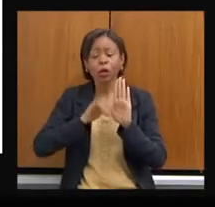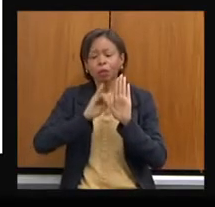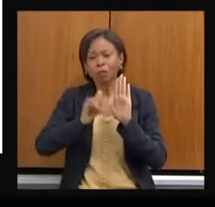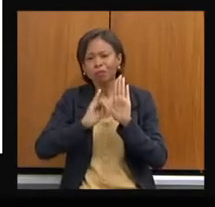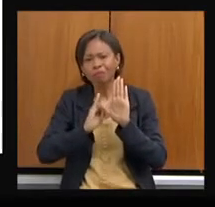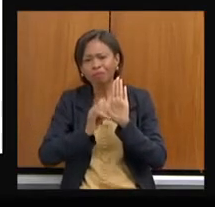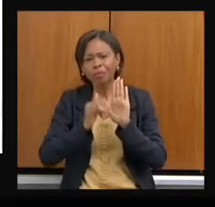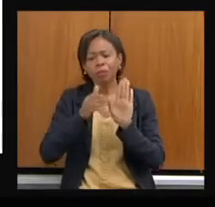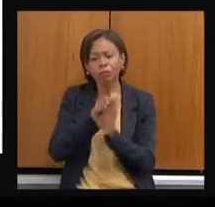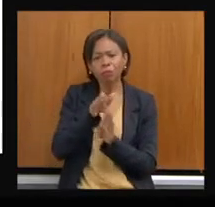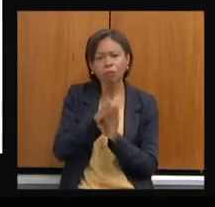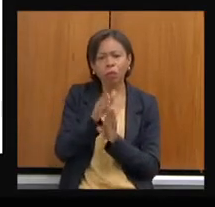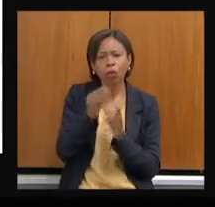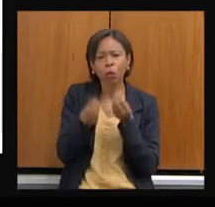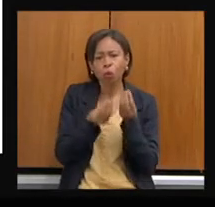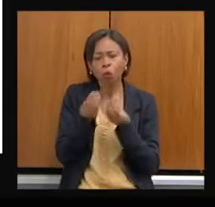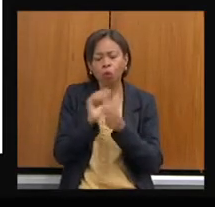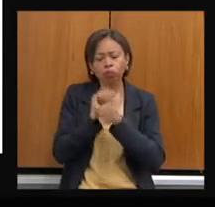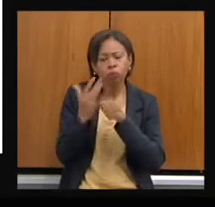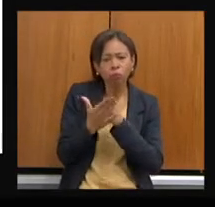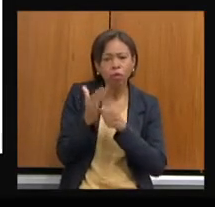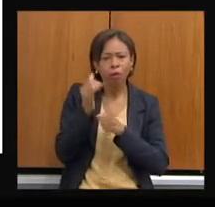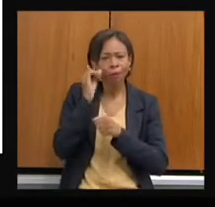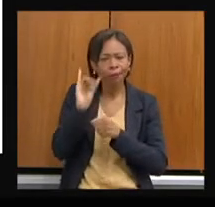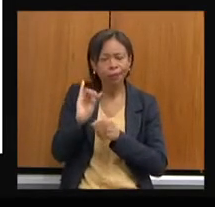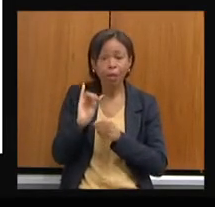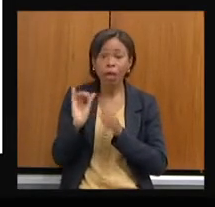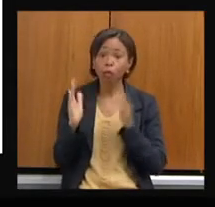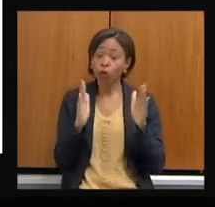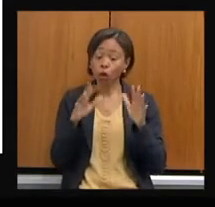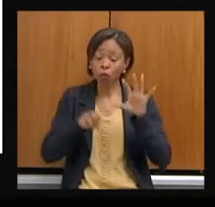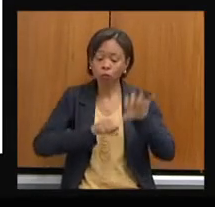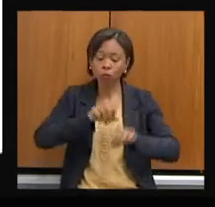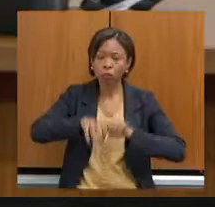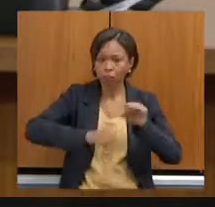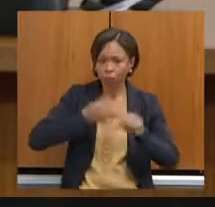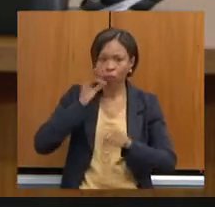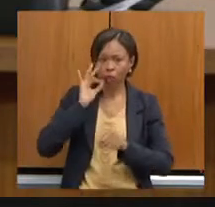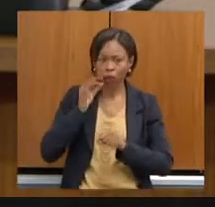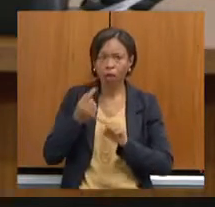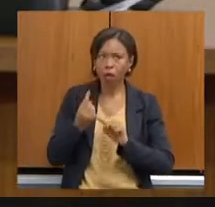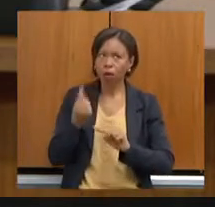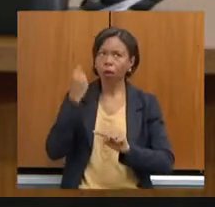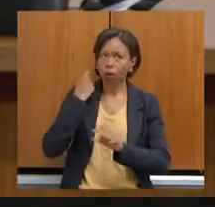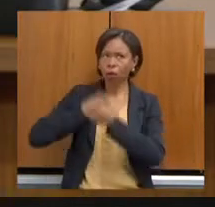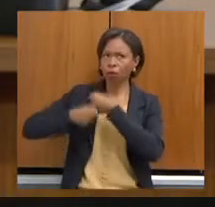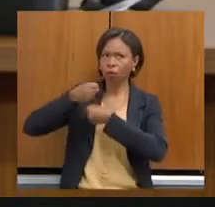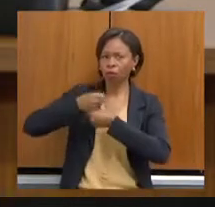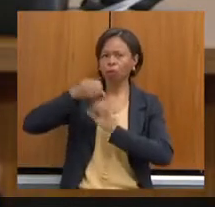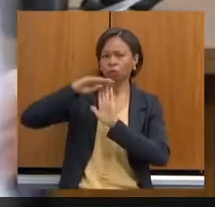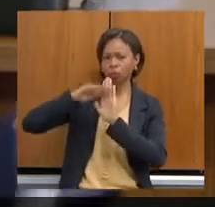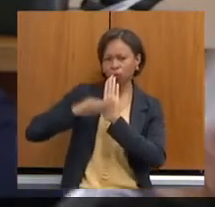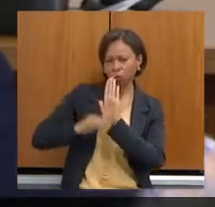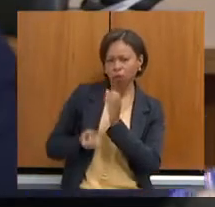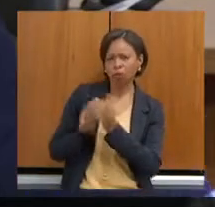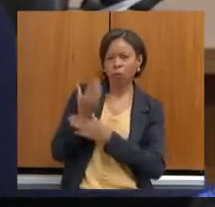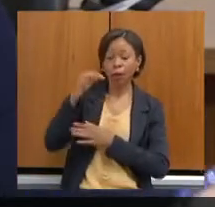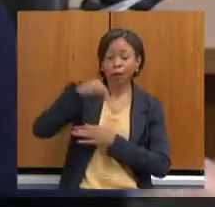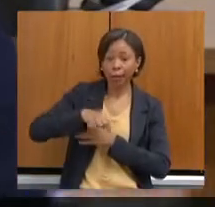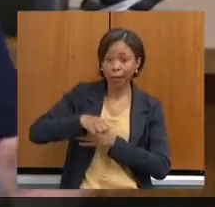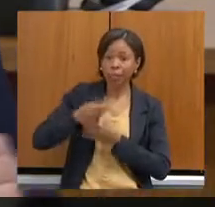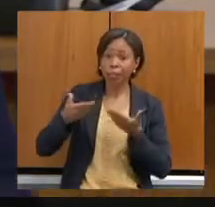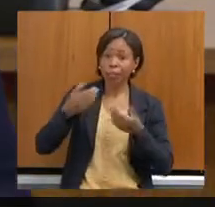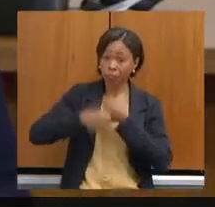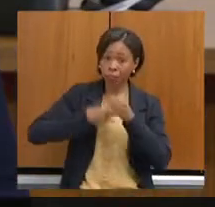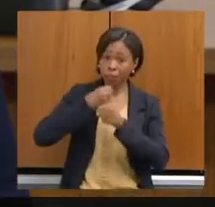durante a colheita do café essa cartilha foi feita já no ano passado este ano ela foi revista e atualizada